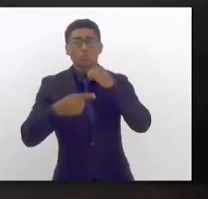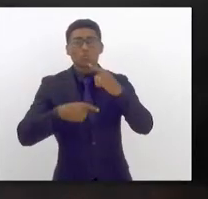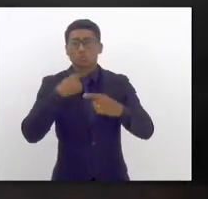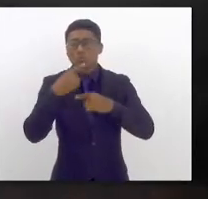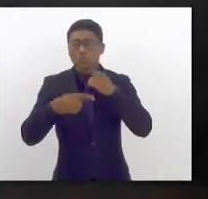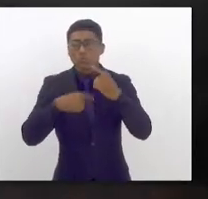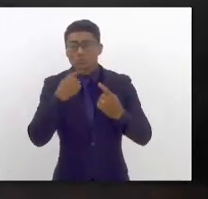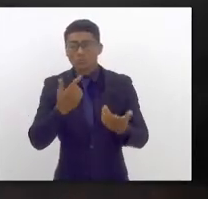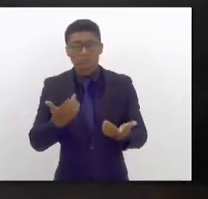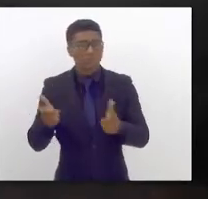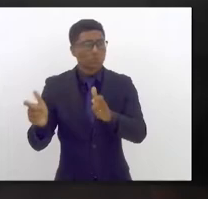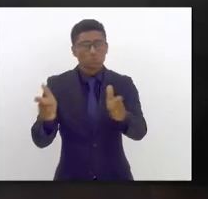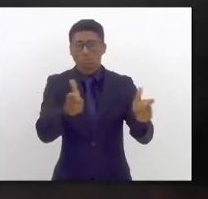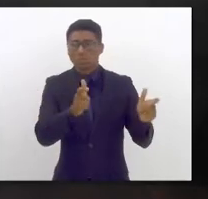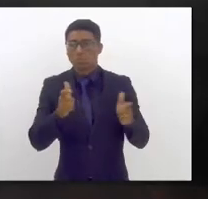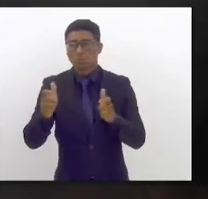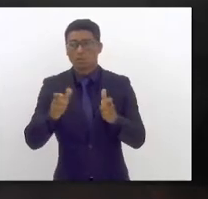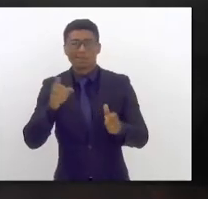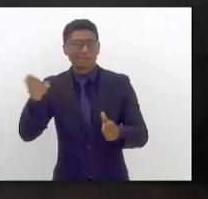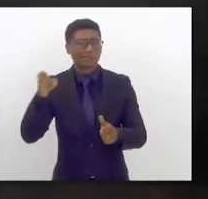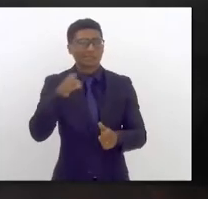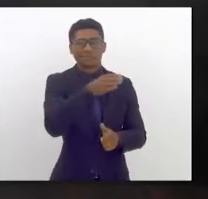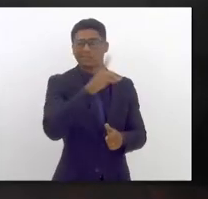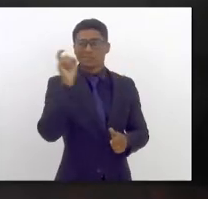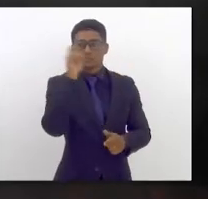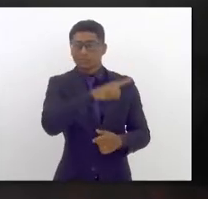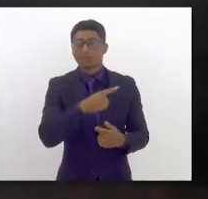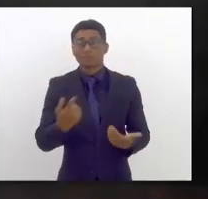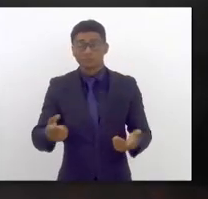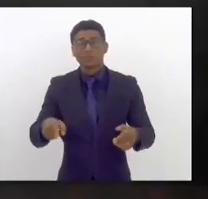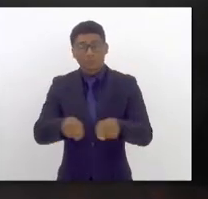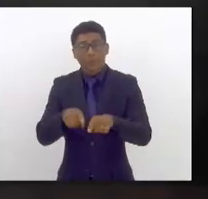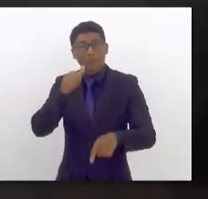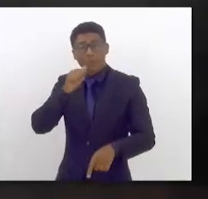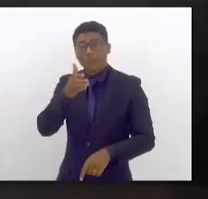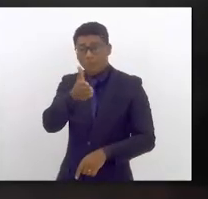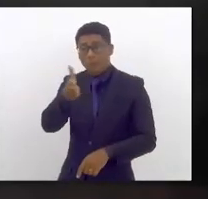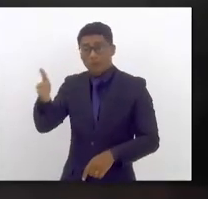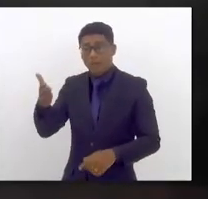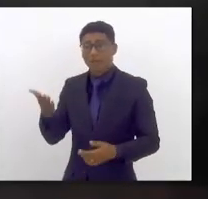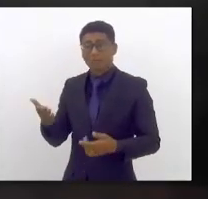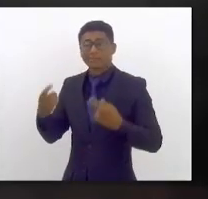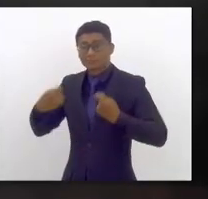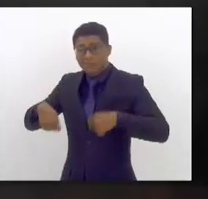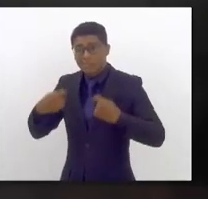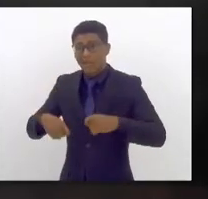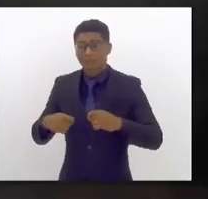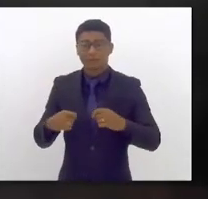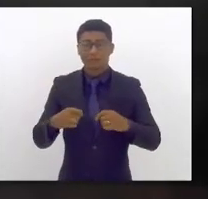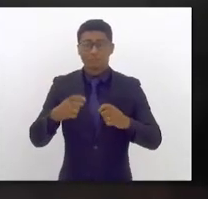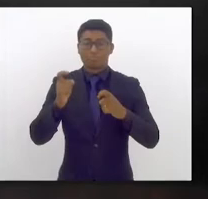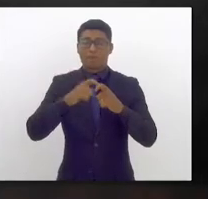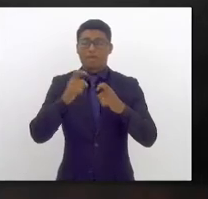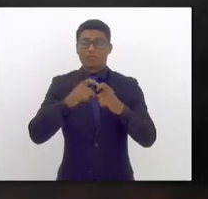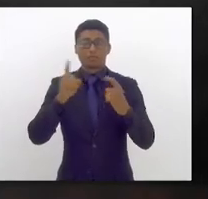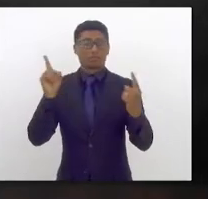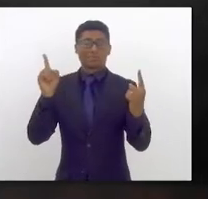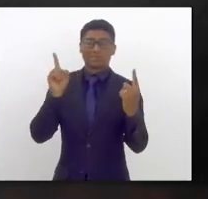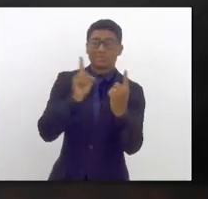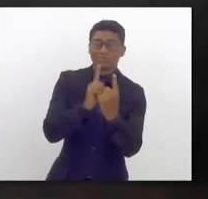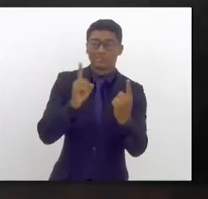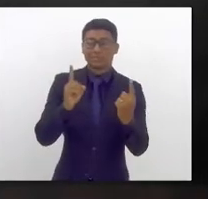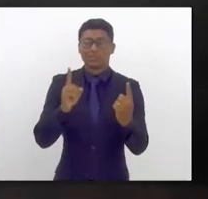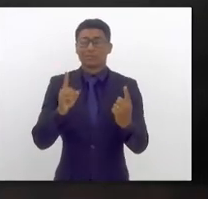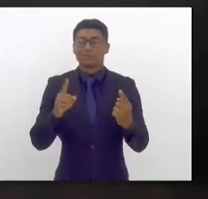feitas Então imagina essas mulheres que precisaram aí de atendimento e com sistema